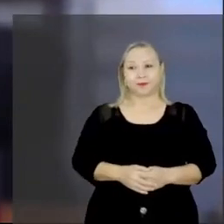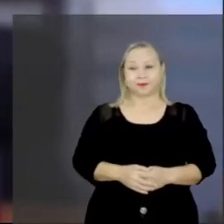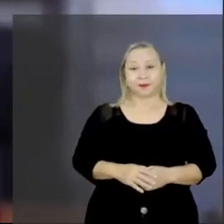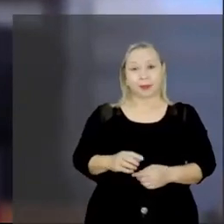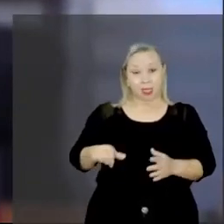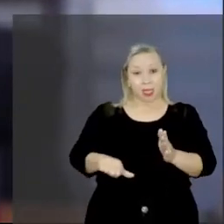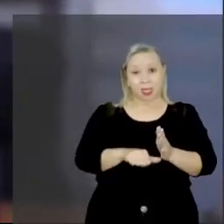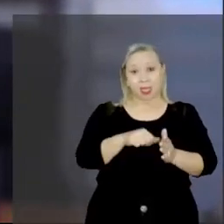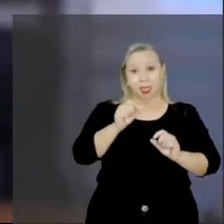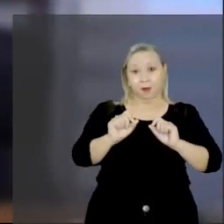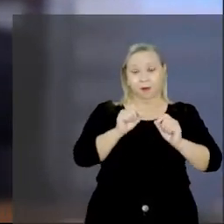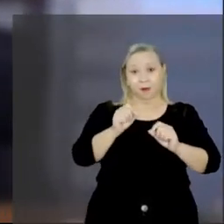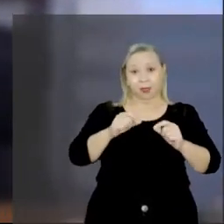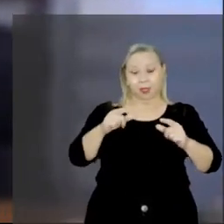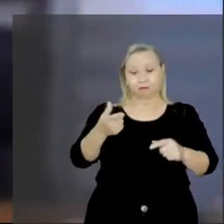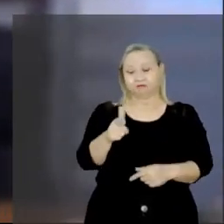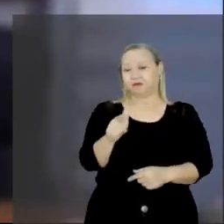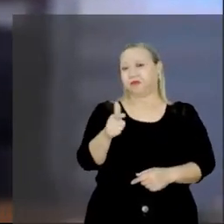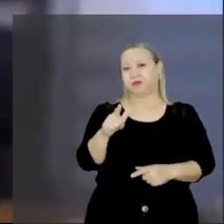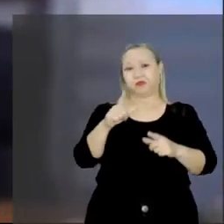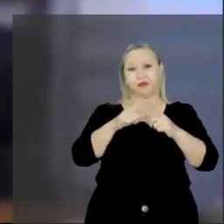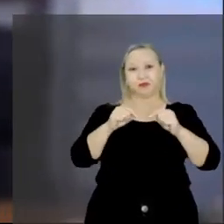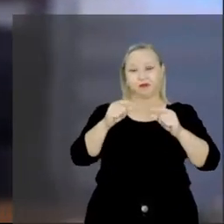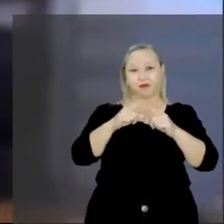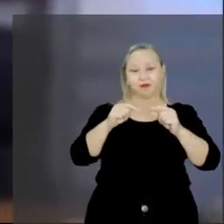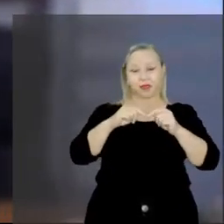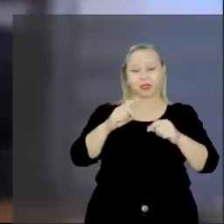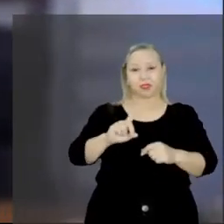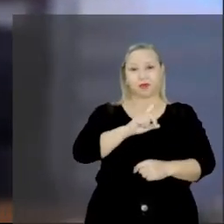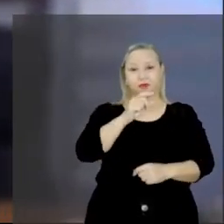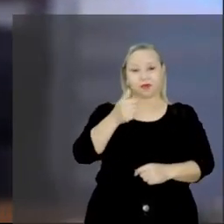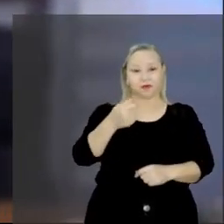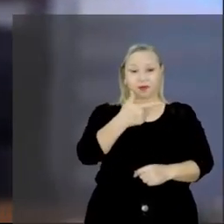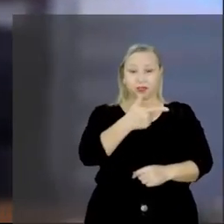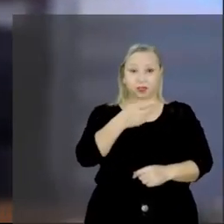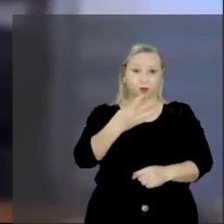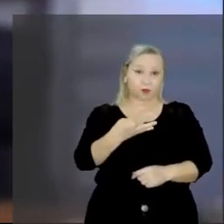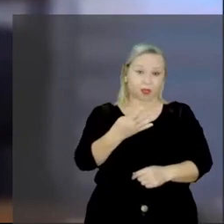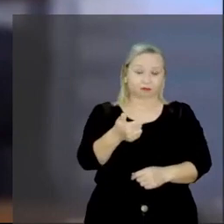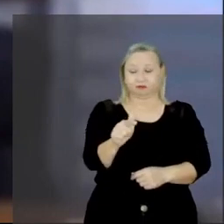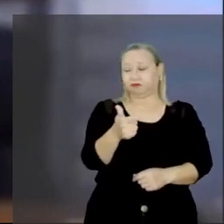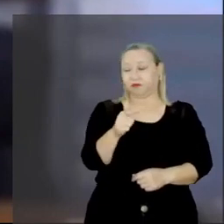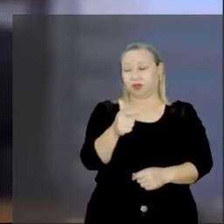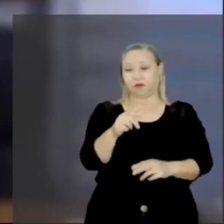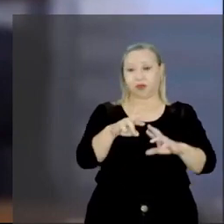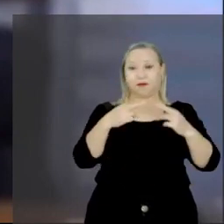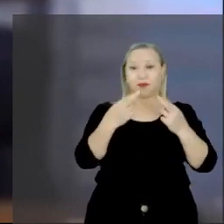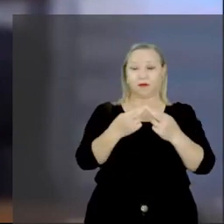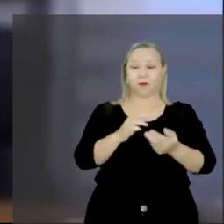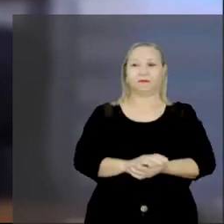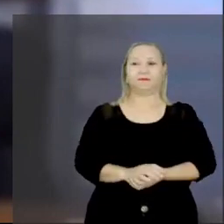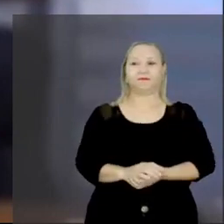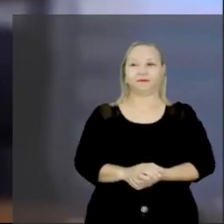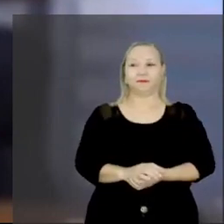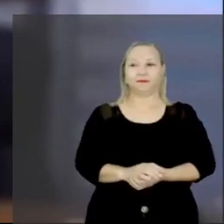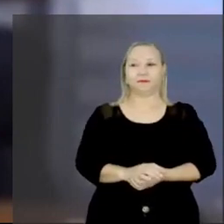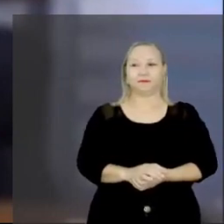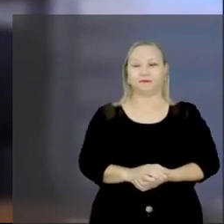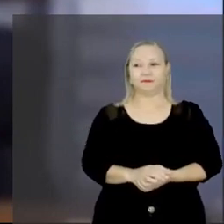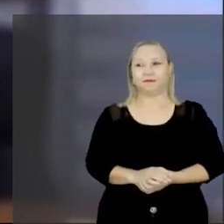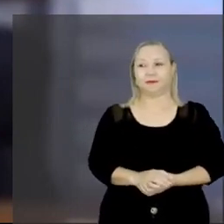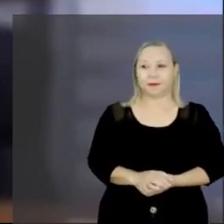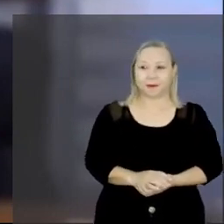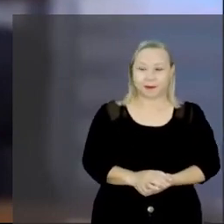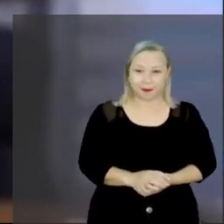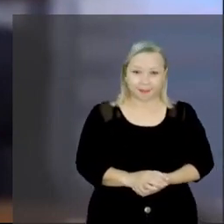se o Calil é candidato, ele tem que se afastar da prefeitura. Quando o Calil se afastar da prefeitura, sabe, aí sim eu pretendo conversar com o